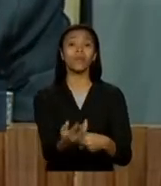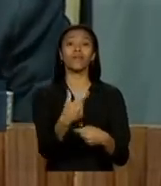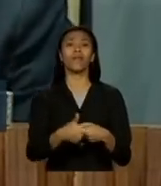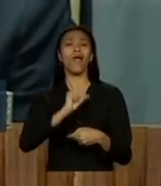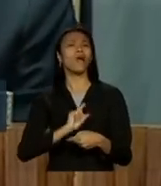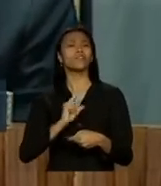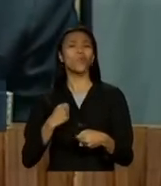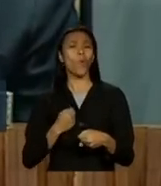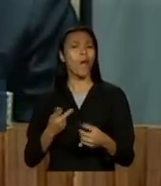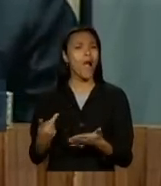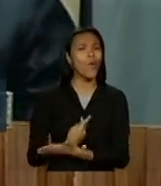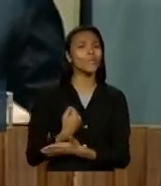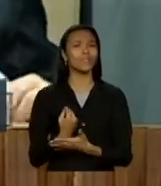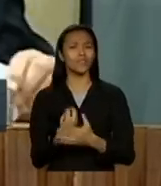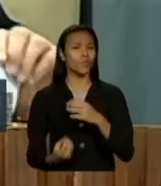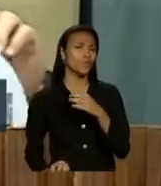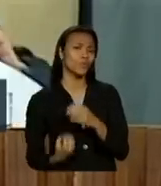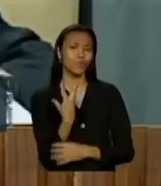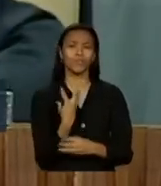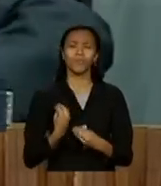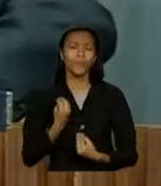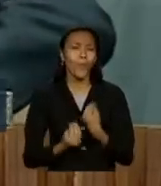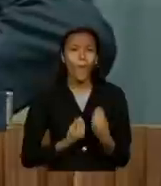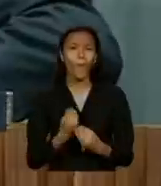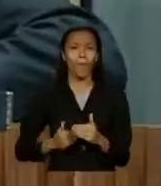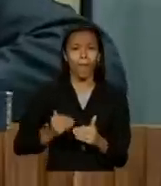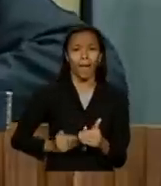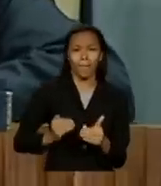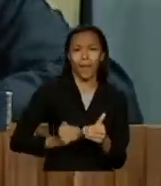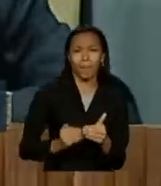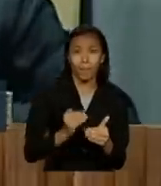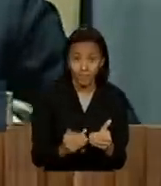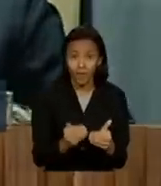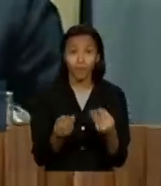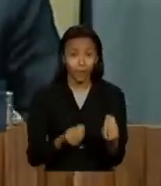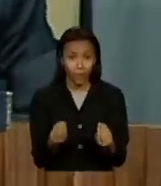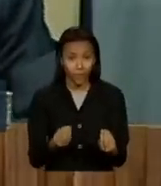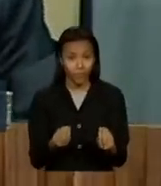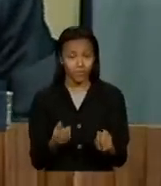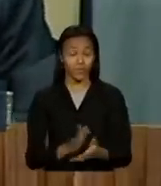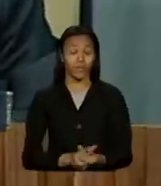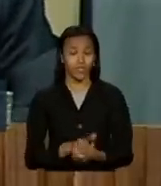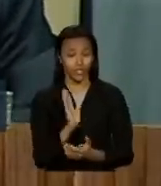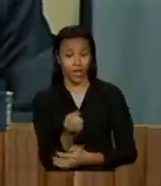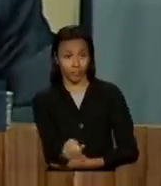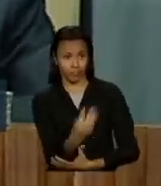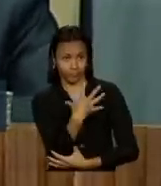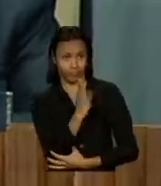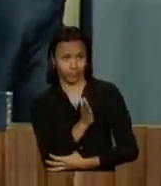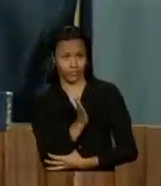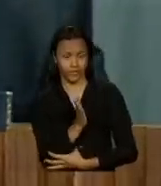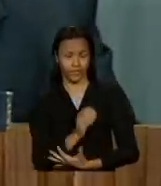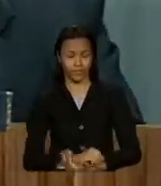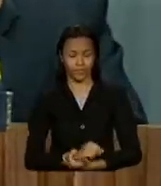a essa essa evolução toda as transparências estão sendo passadas aí o o